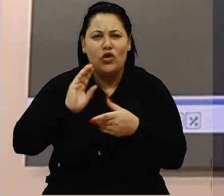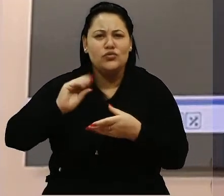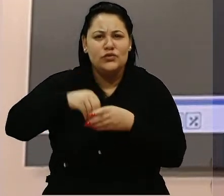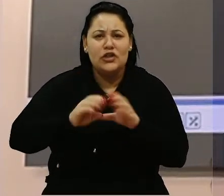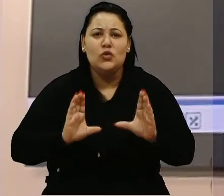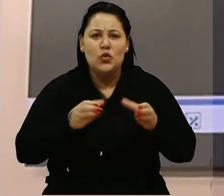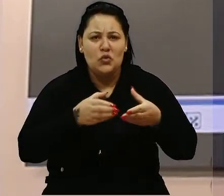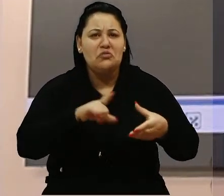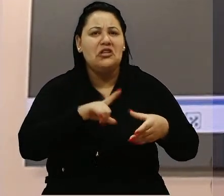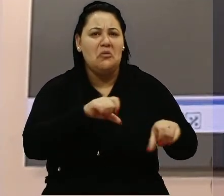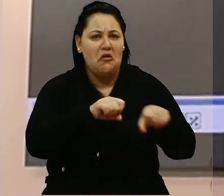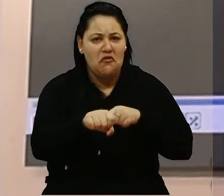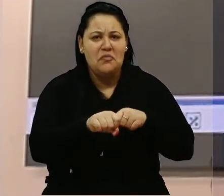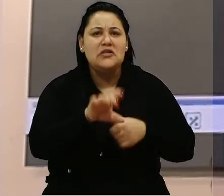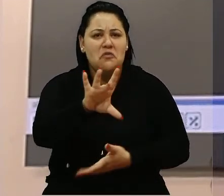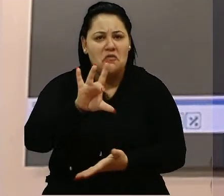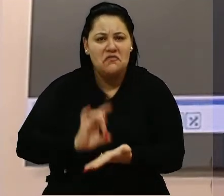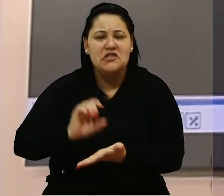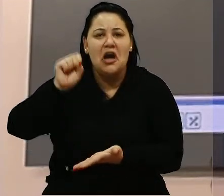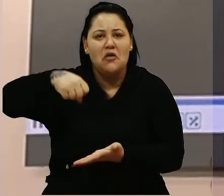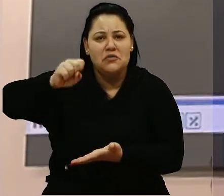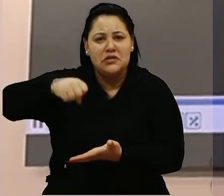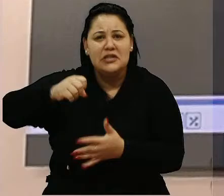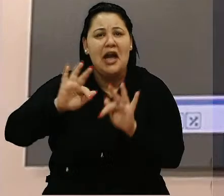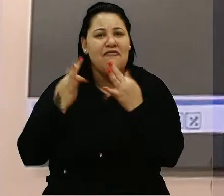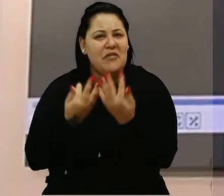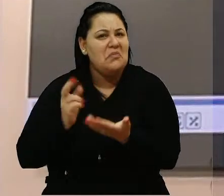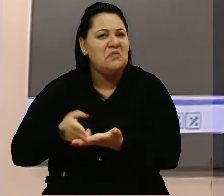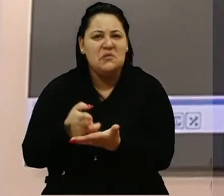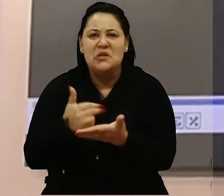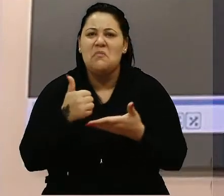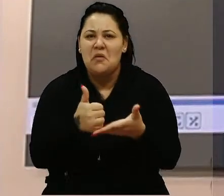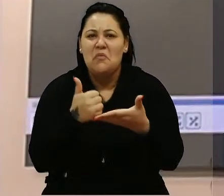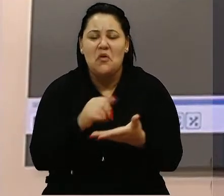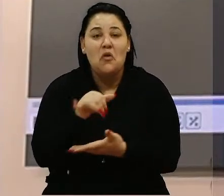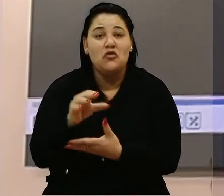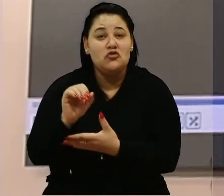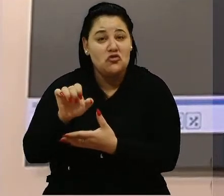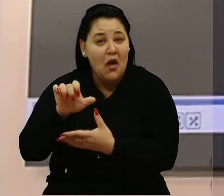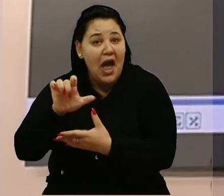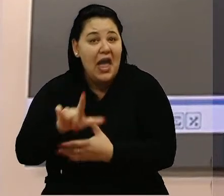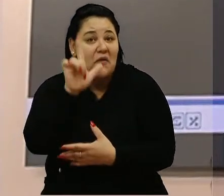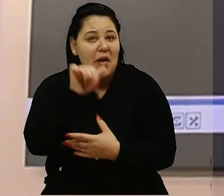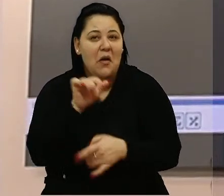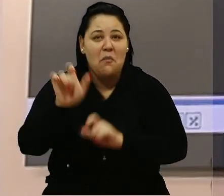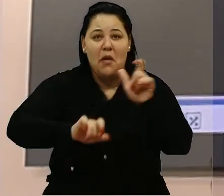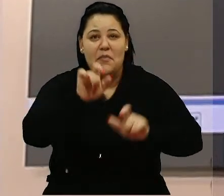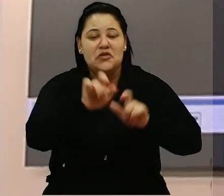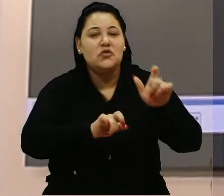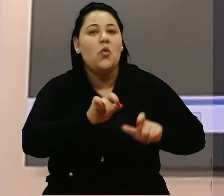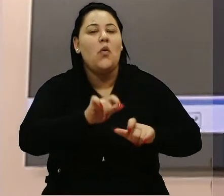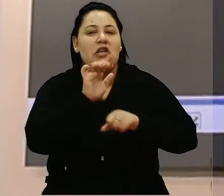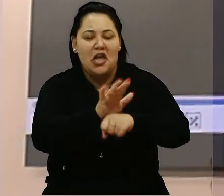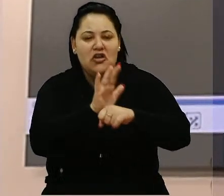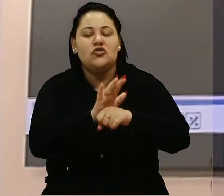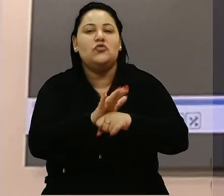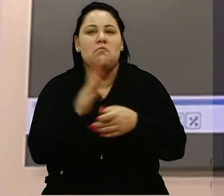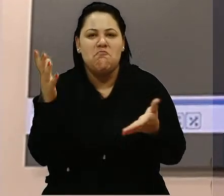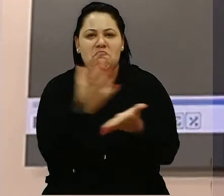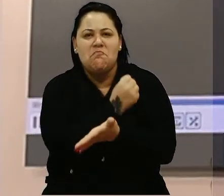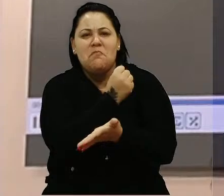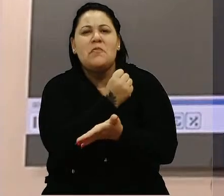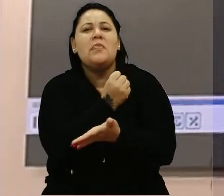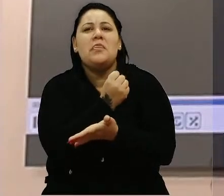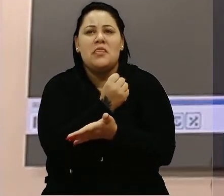sólida em segurança e emergências, Joel tem sido uma pessoa constante nas operações de resgate e apoio durante